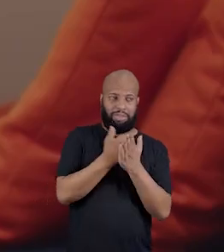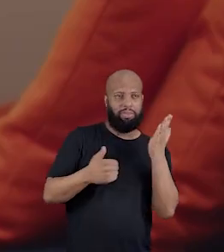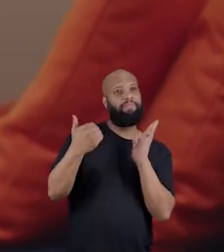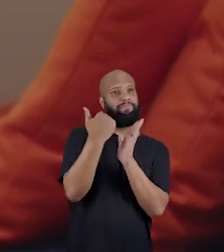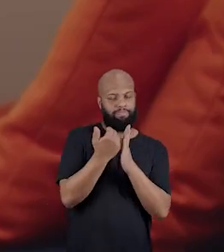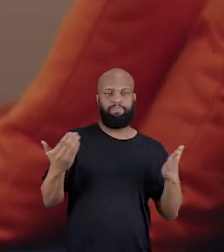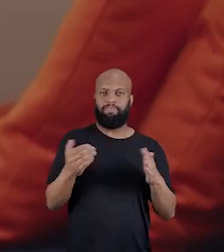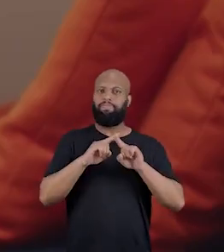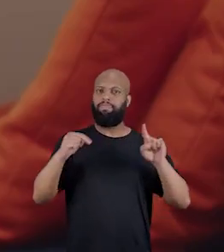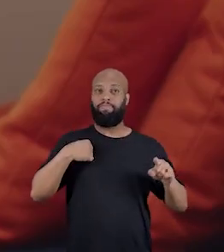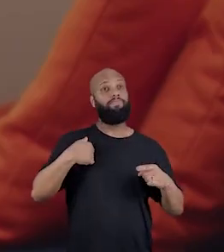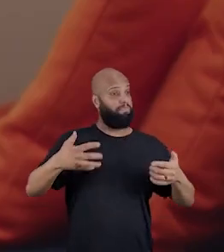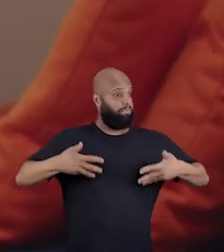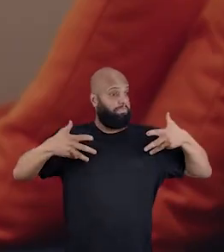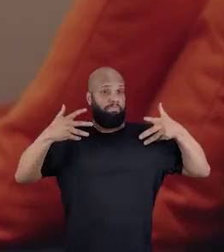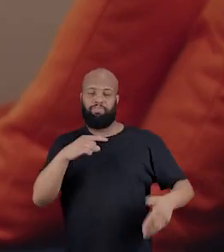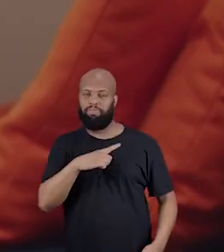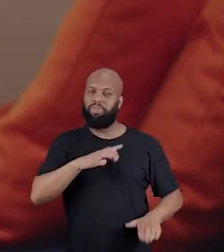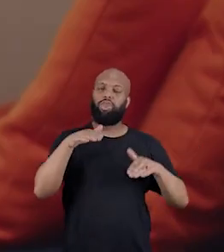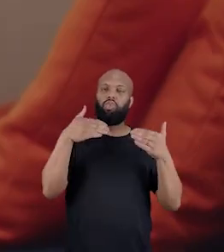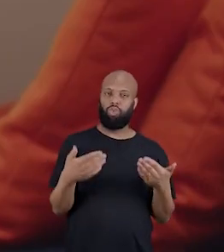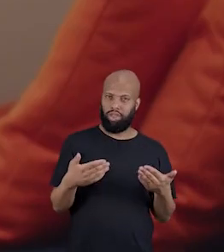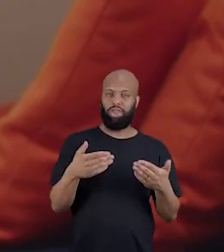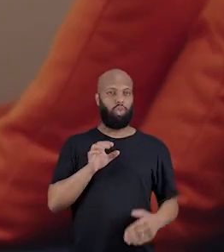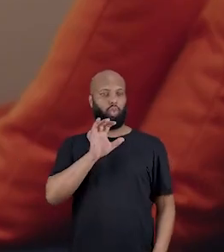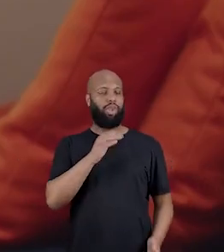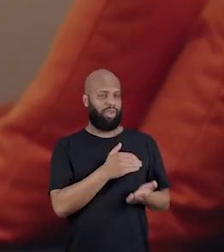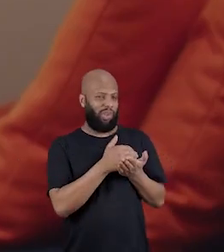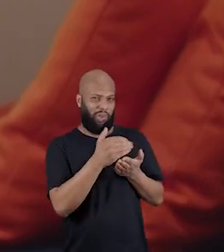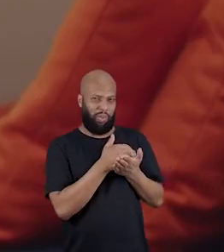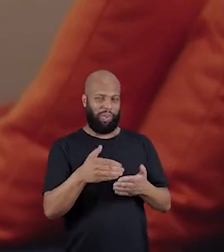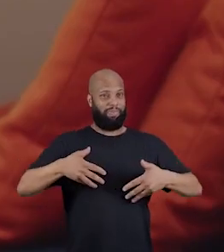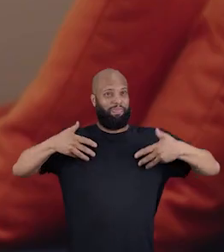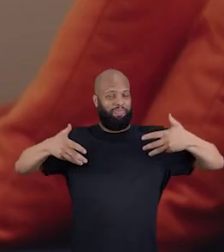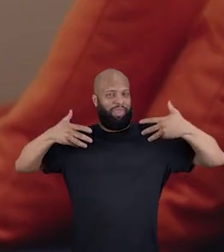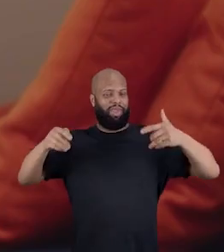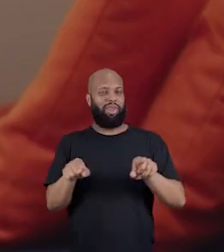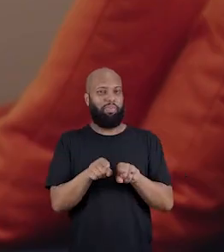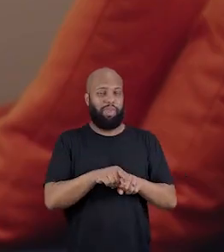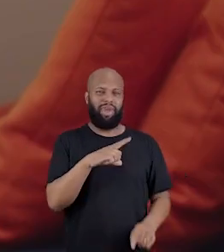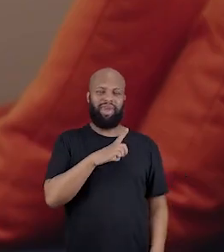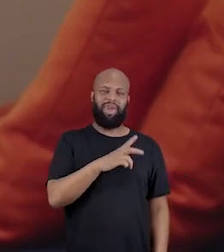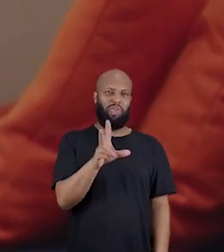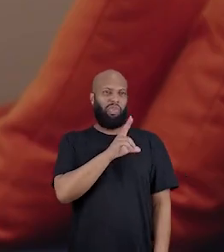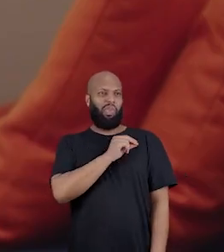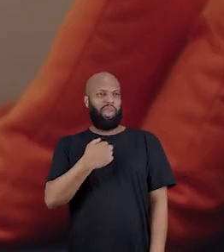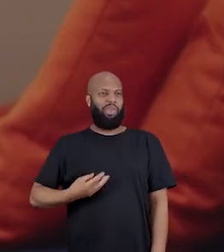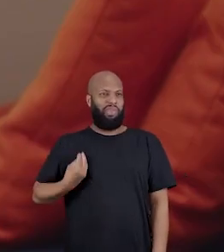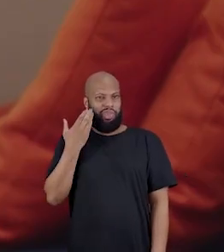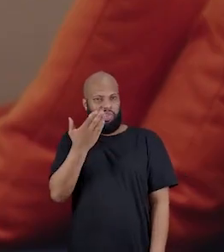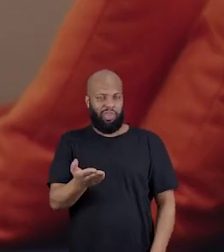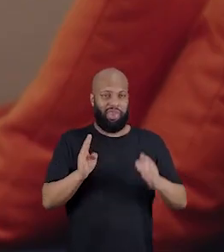nível, um nível mais executivo. Mas eu tô empolgada, né? Então, esse iniciante empolgado ali que a gente tem, eu